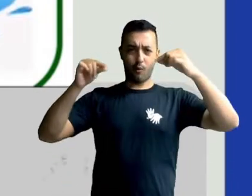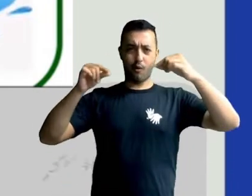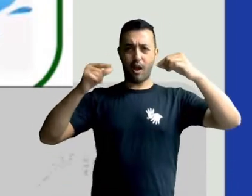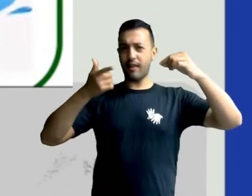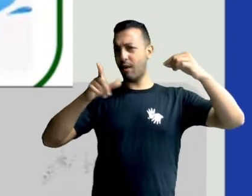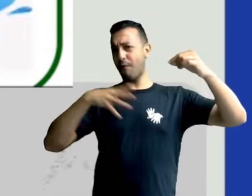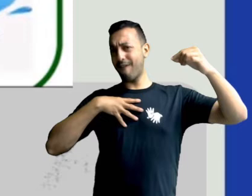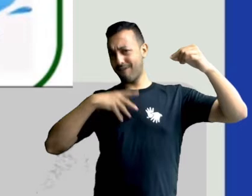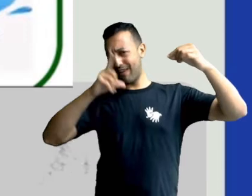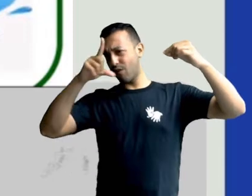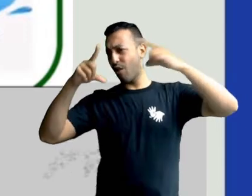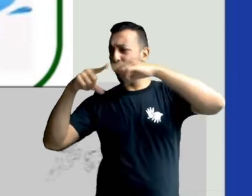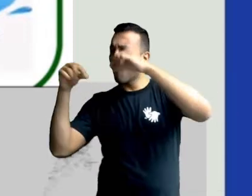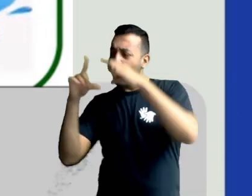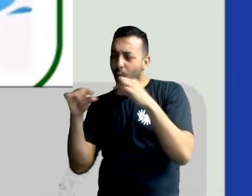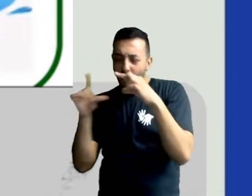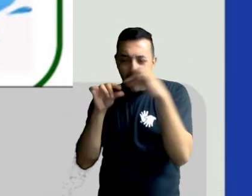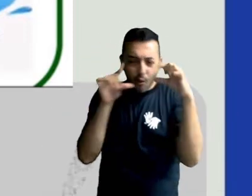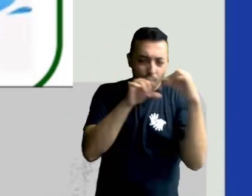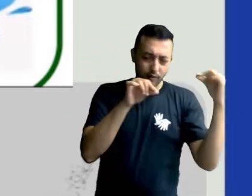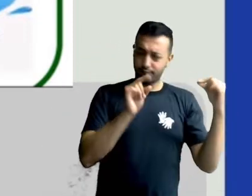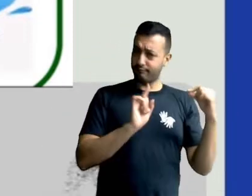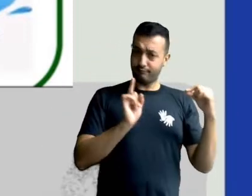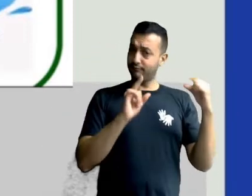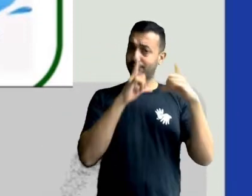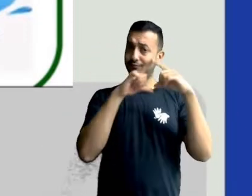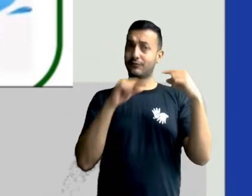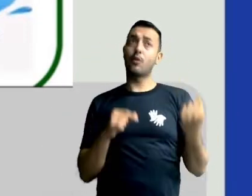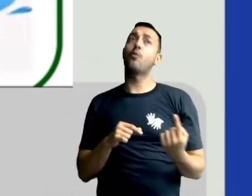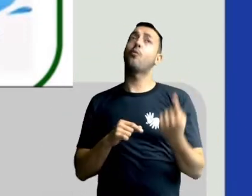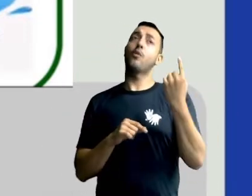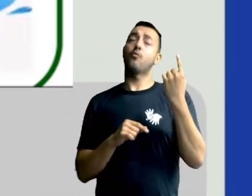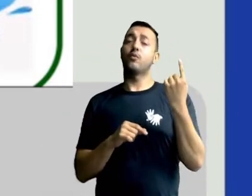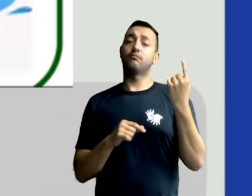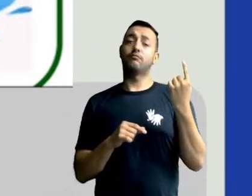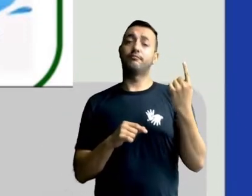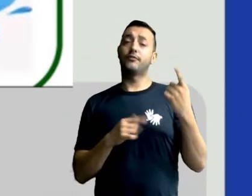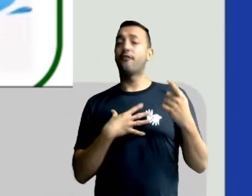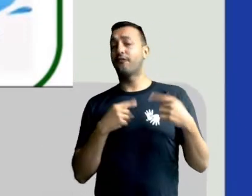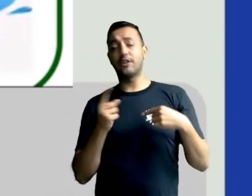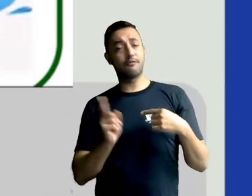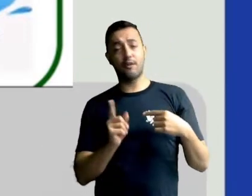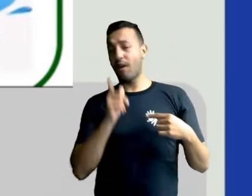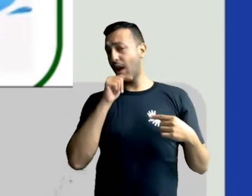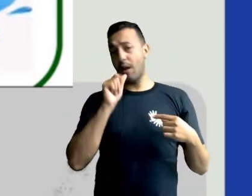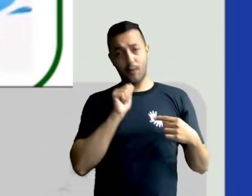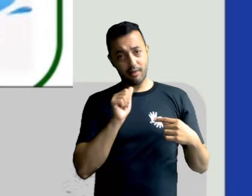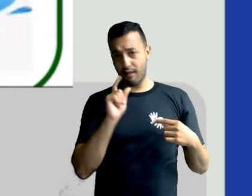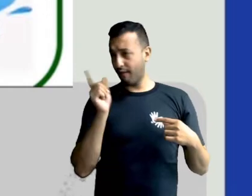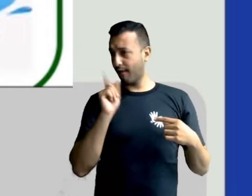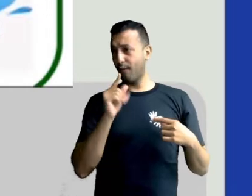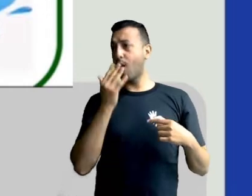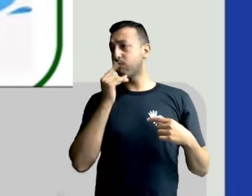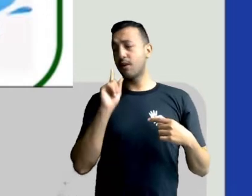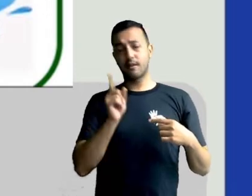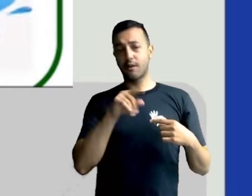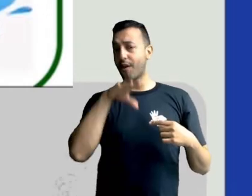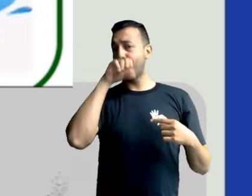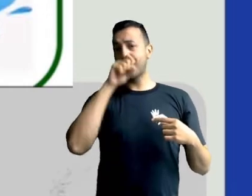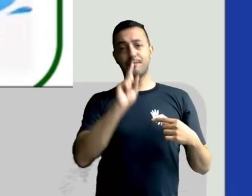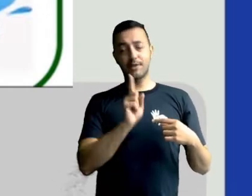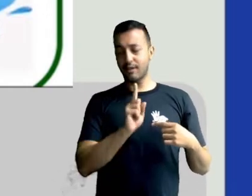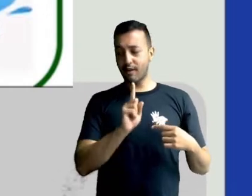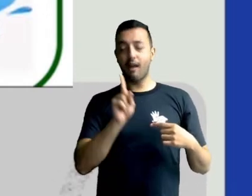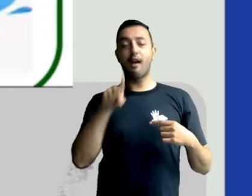a outras luazinhas pequenininhas. Ela é só uma, ela não se reproduz, não bebe água, não se alimenta, não precisa